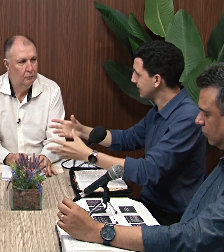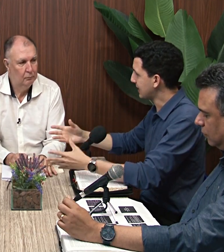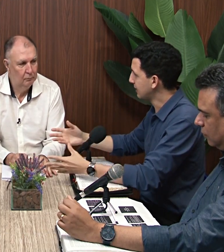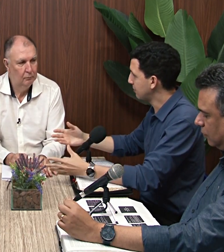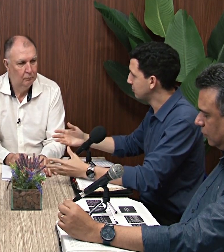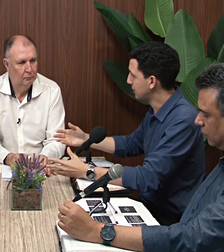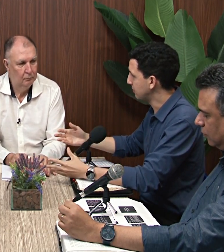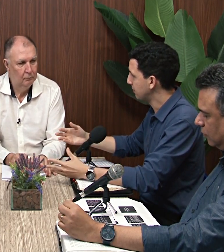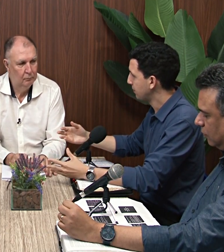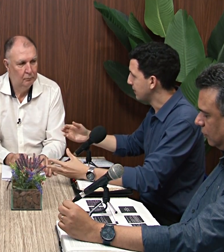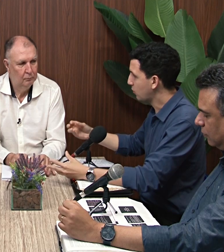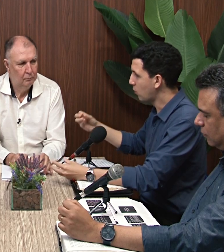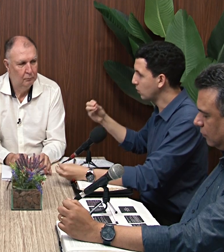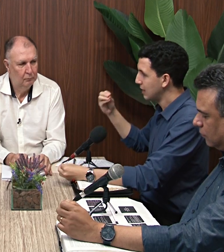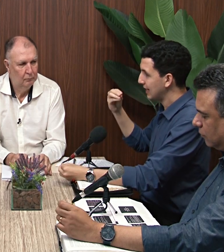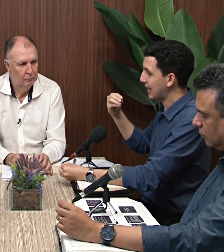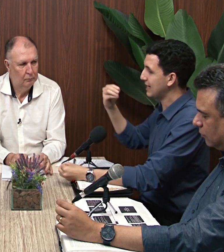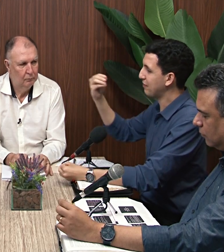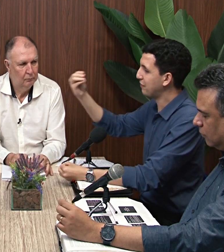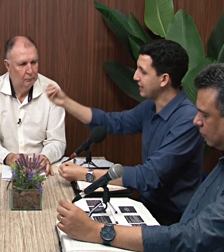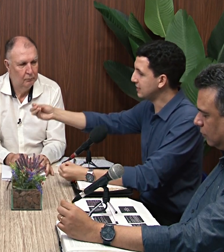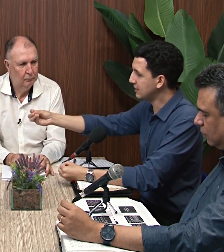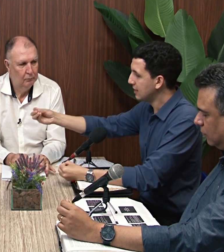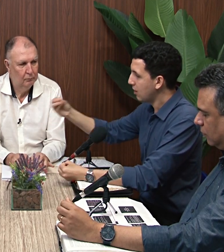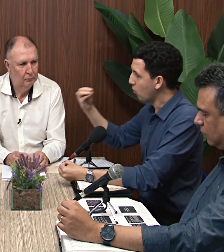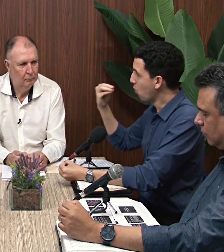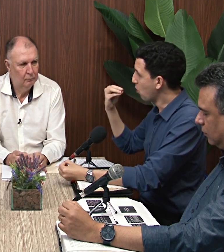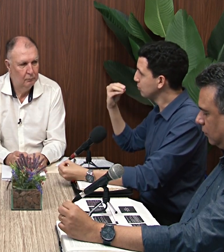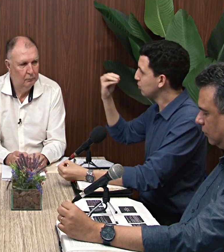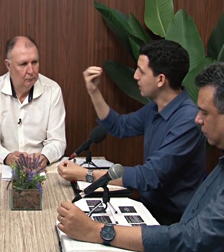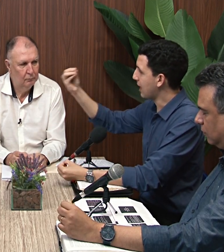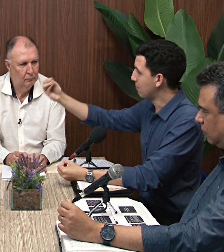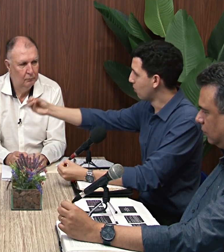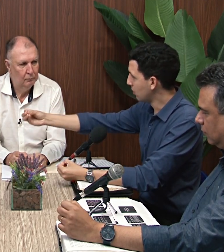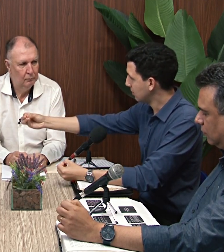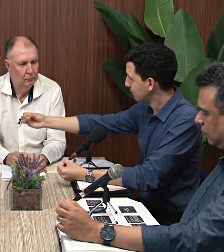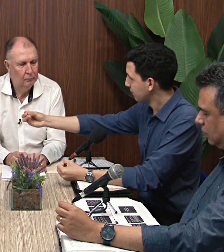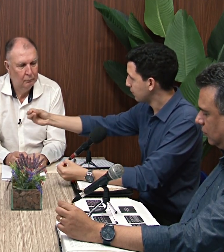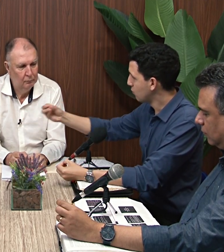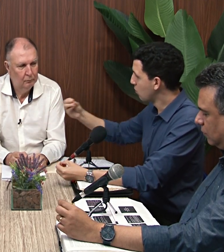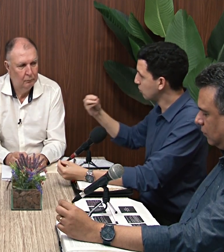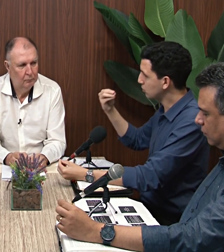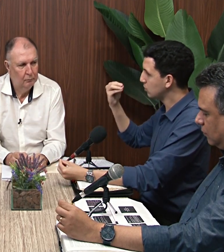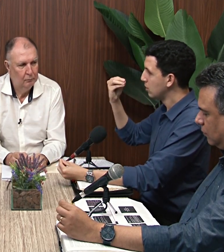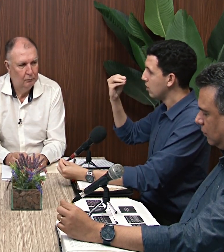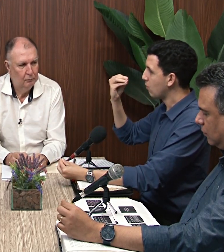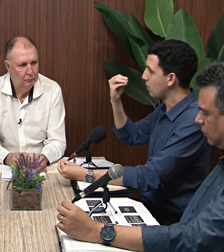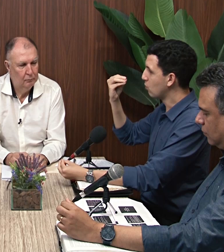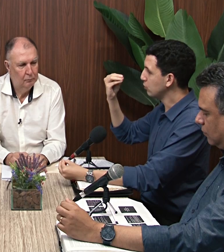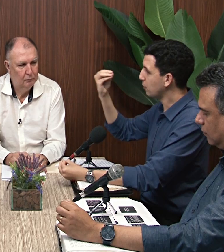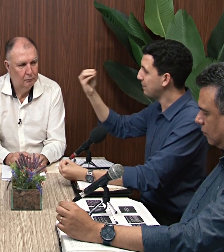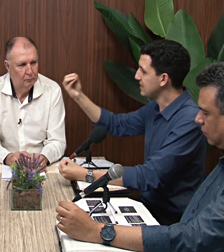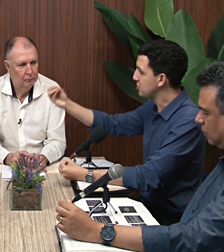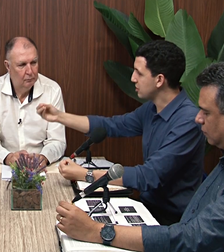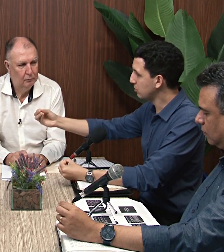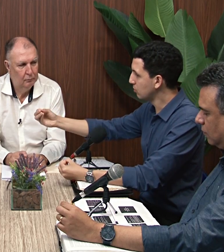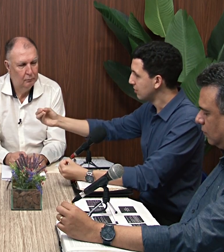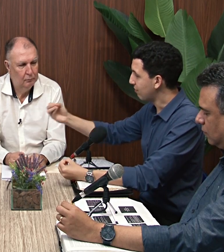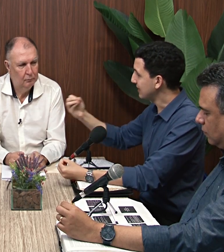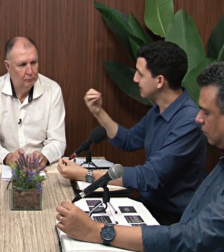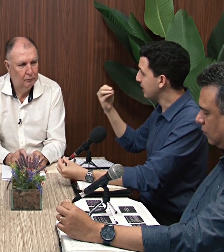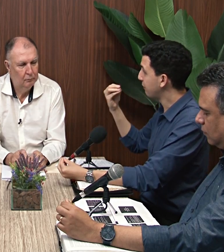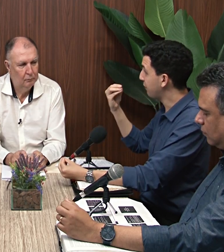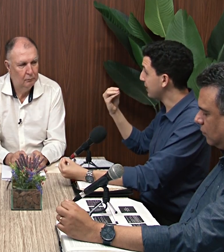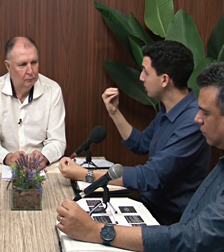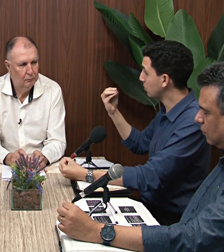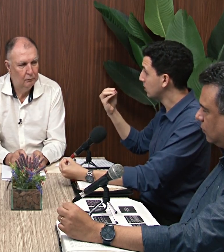é rejeitada pelo Senhor. E como lá na frente, um outro clamor, um outro pedido